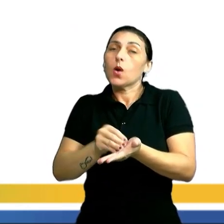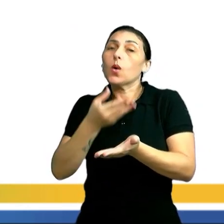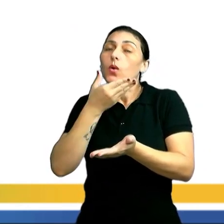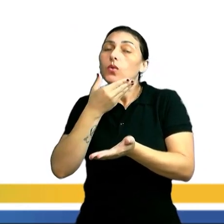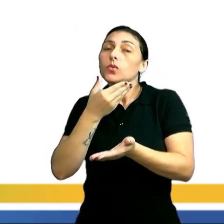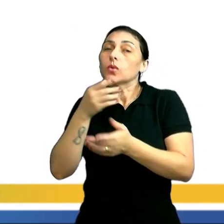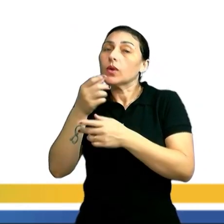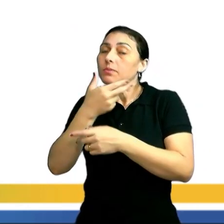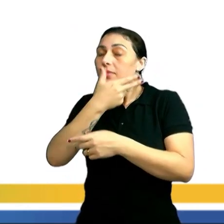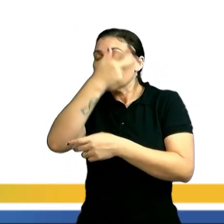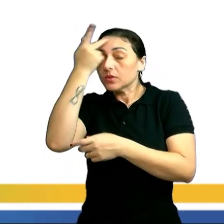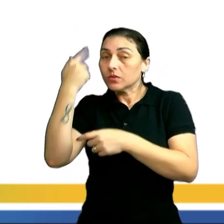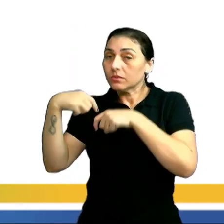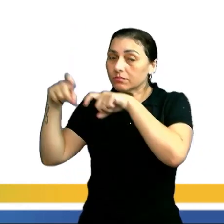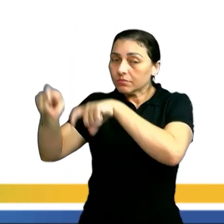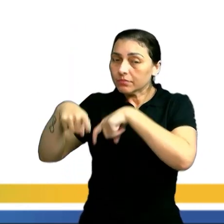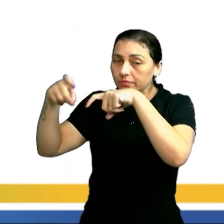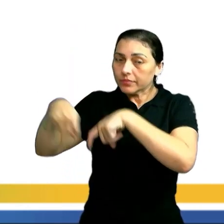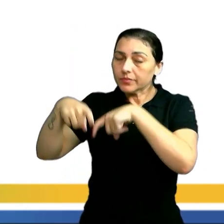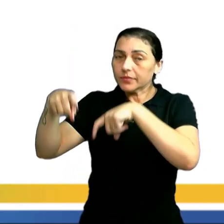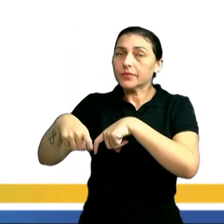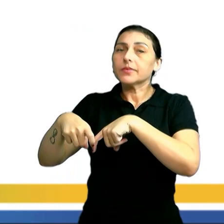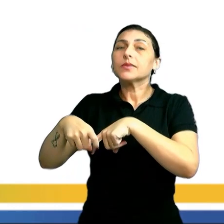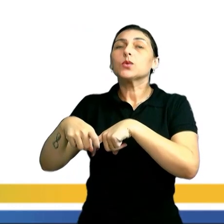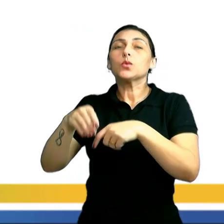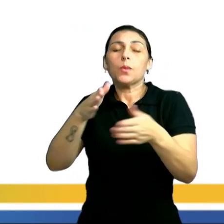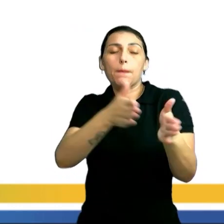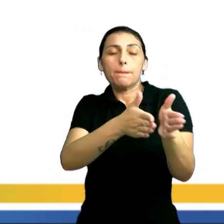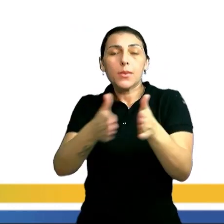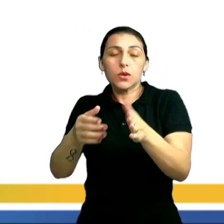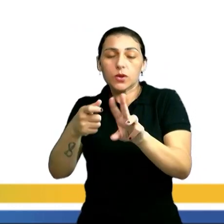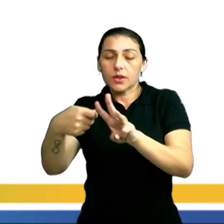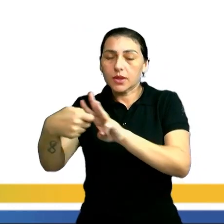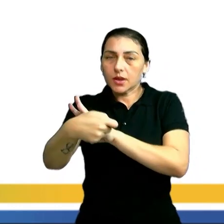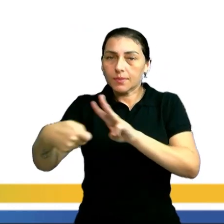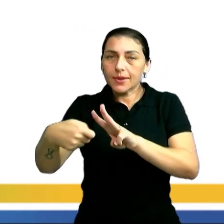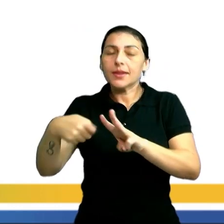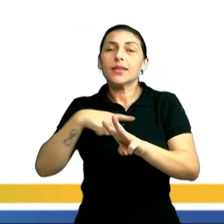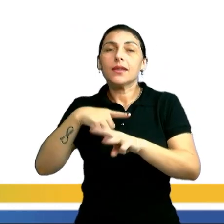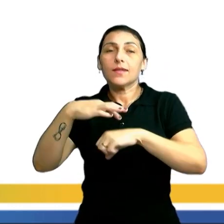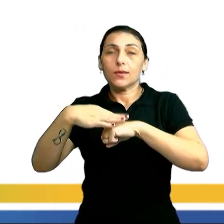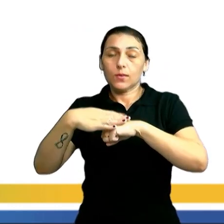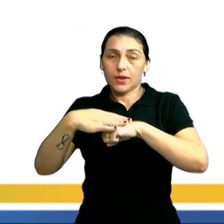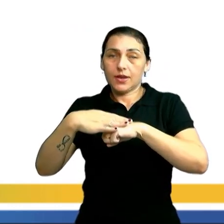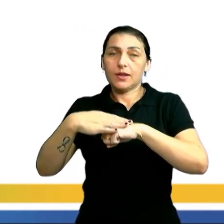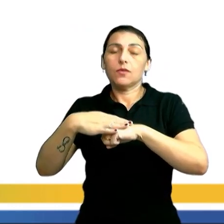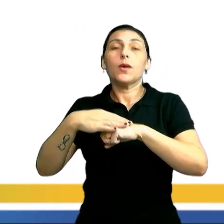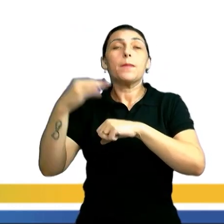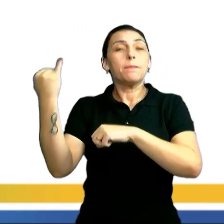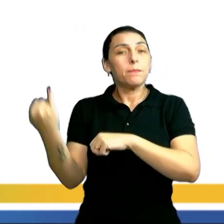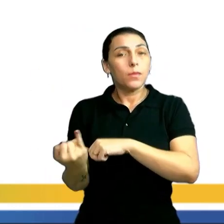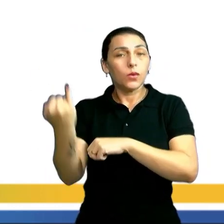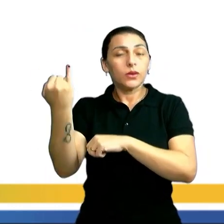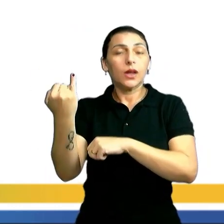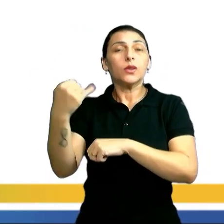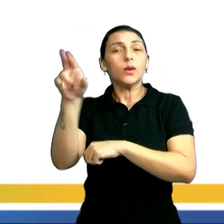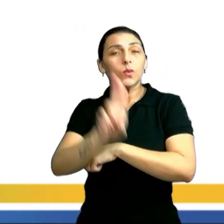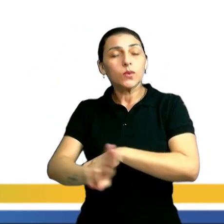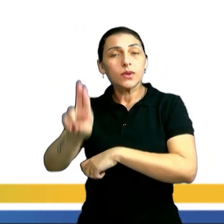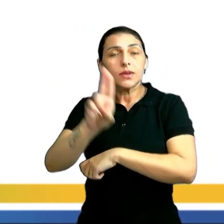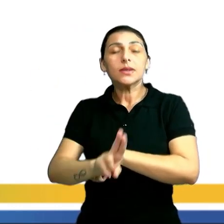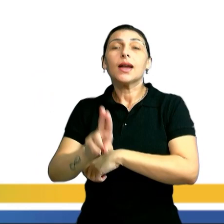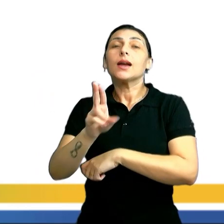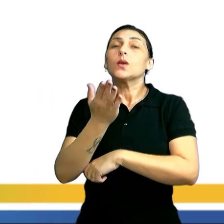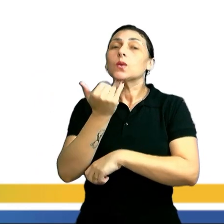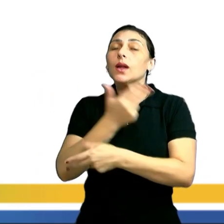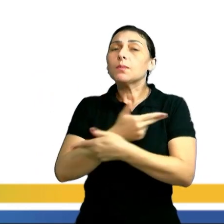produtores rurais se submeteram, durante o período em que houve a peste desconhecida, foi importante eles terem consumido alimentos